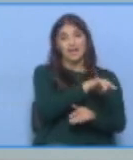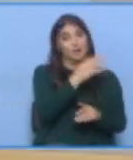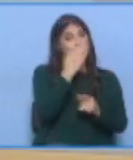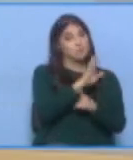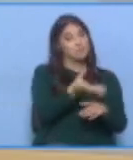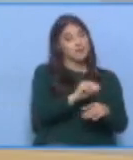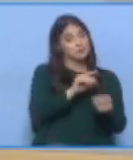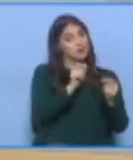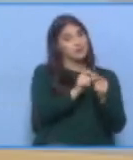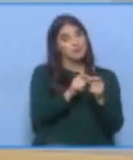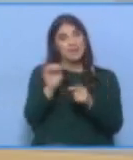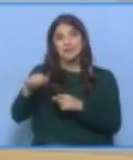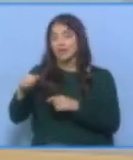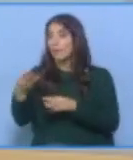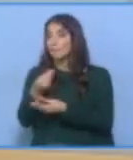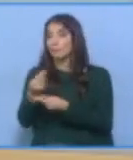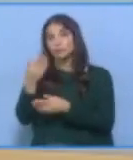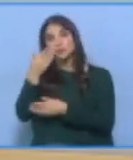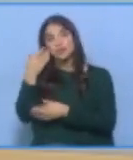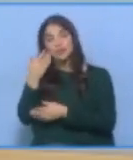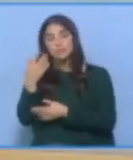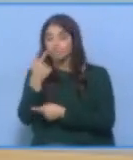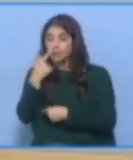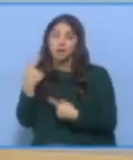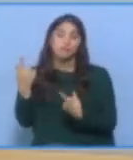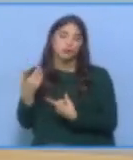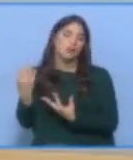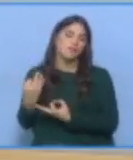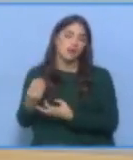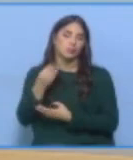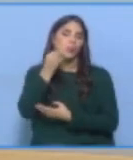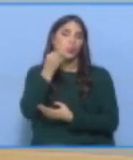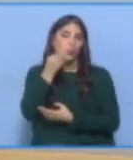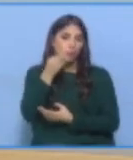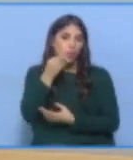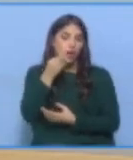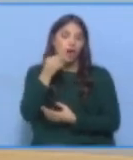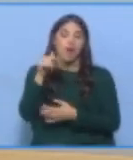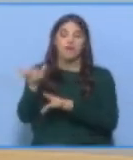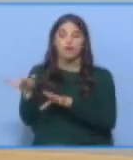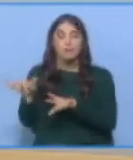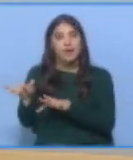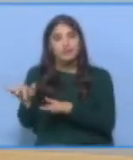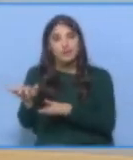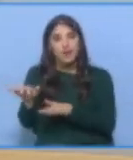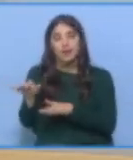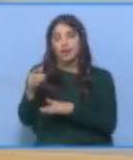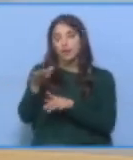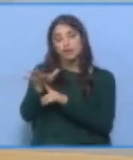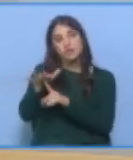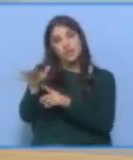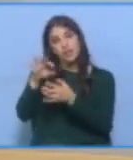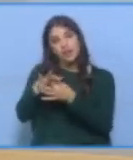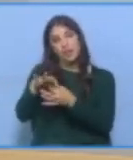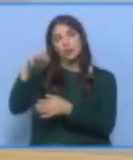que é muito recente e que mostra como é que também a informática é um meio de